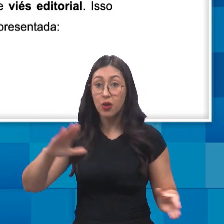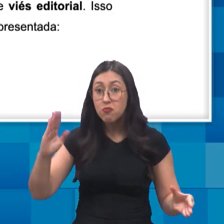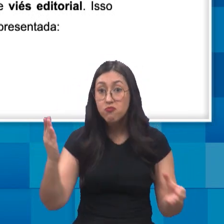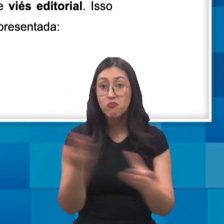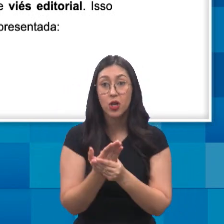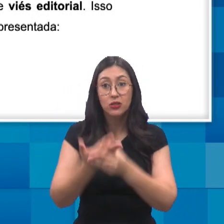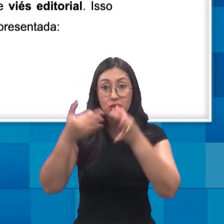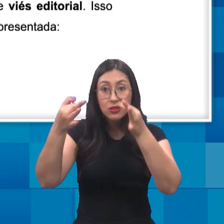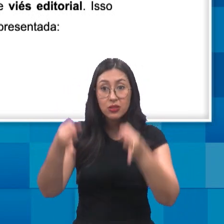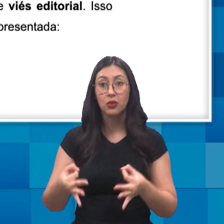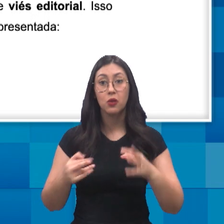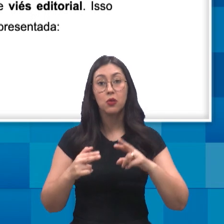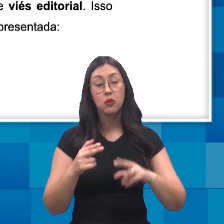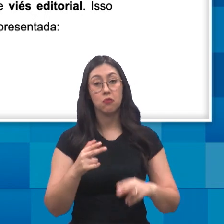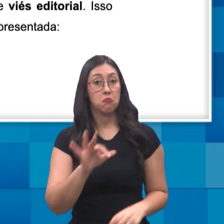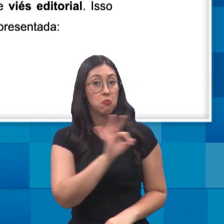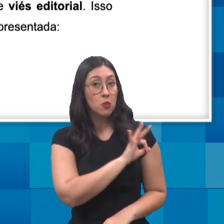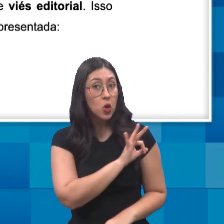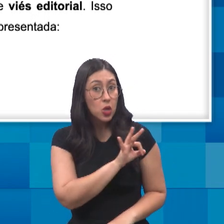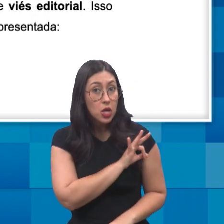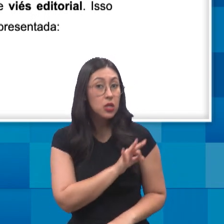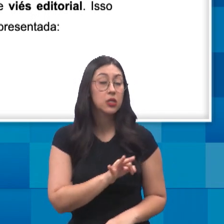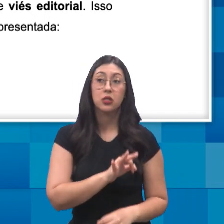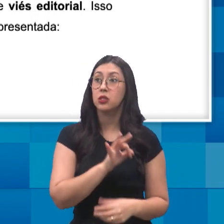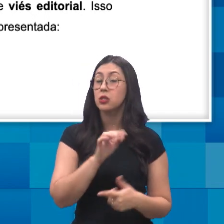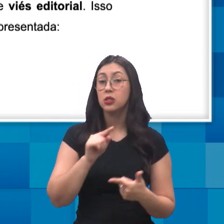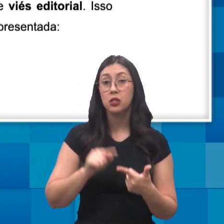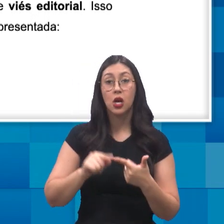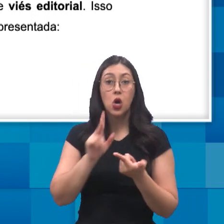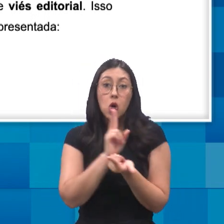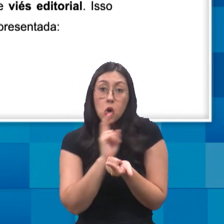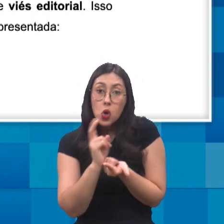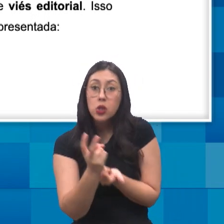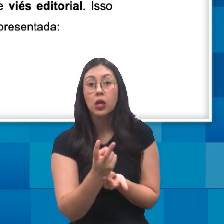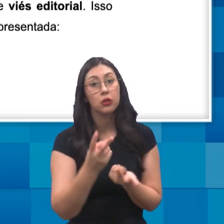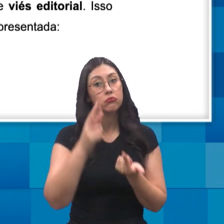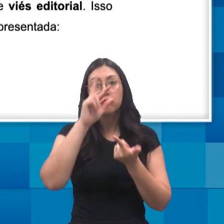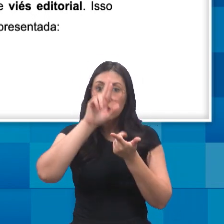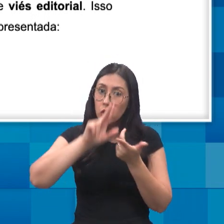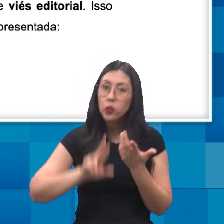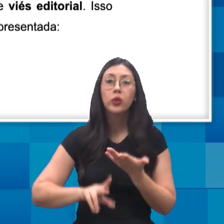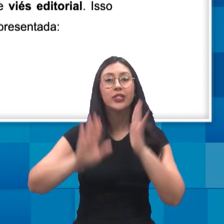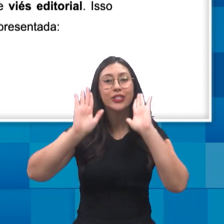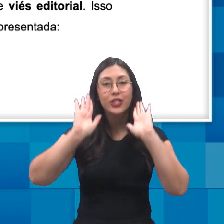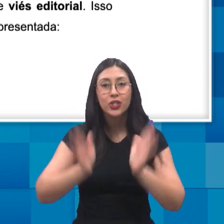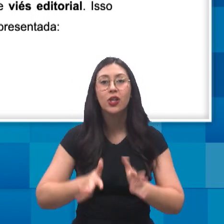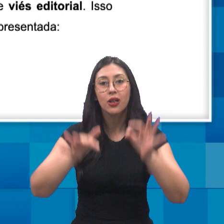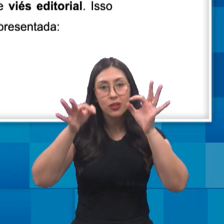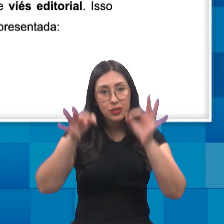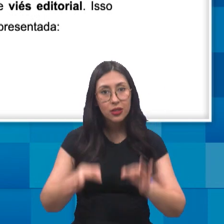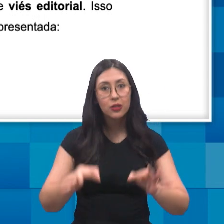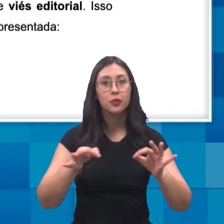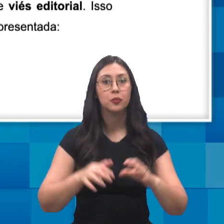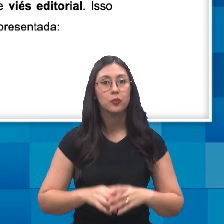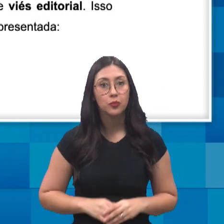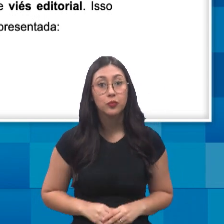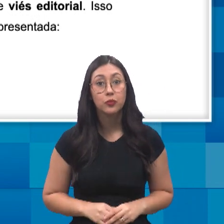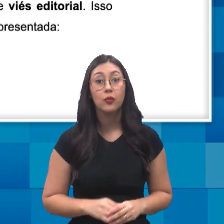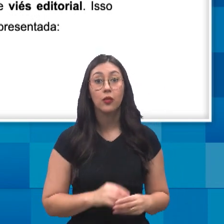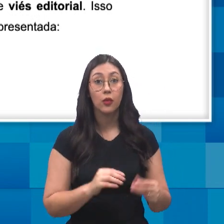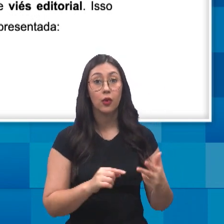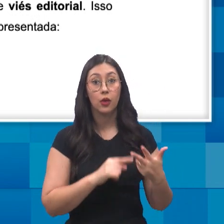instaurado. Polícia Civil, Conselho Tutelar, todos os procedimentos da Prefeitura e assim por diante. Número